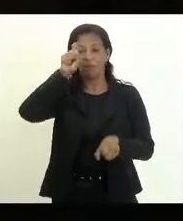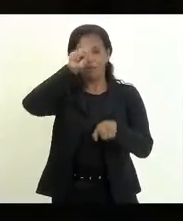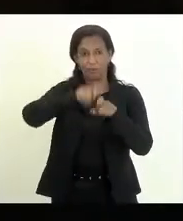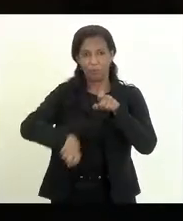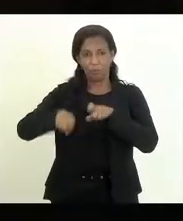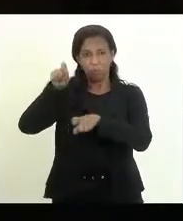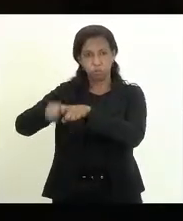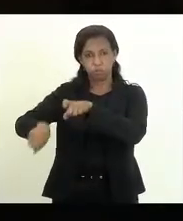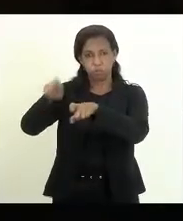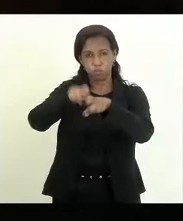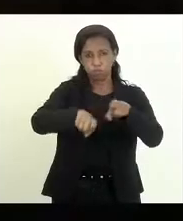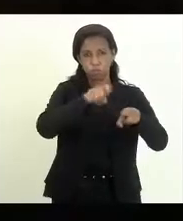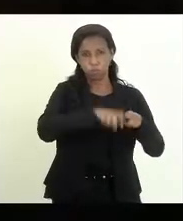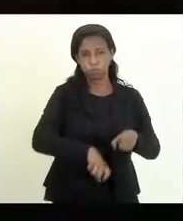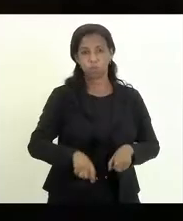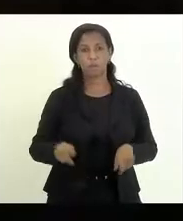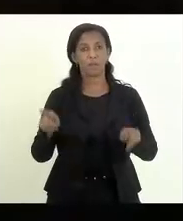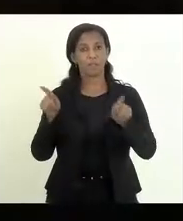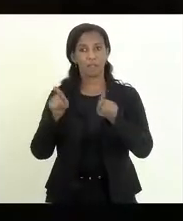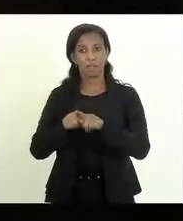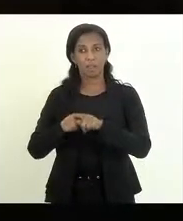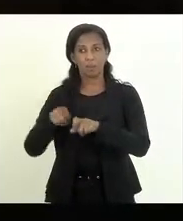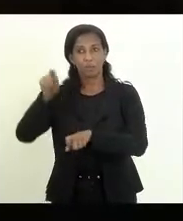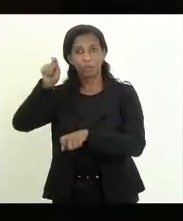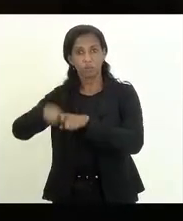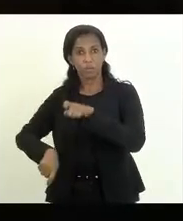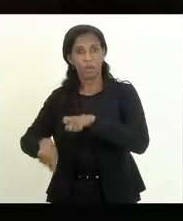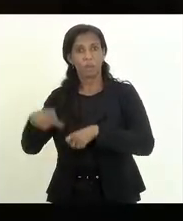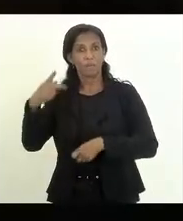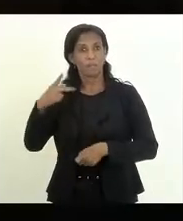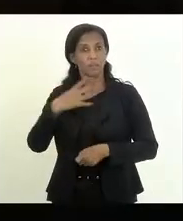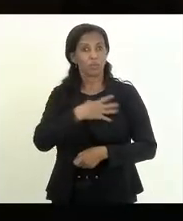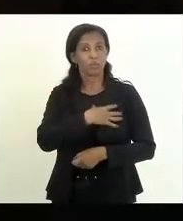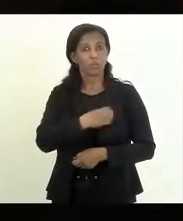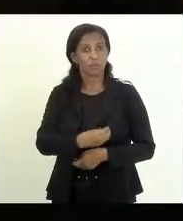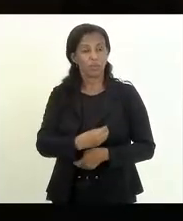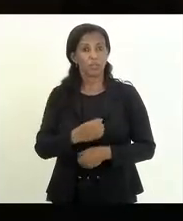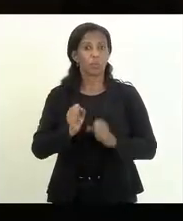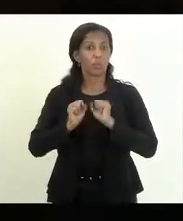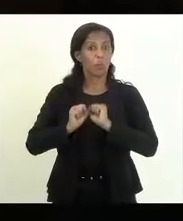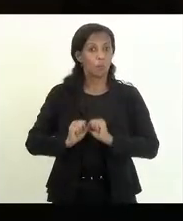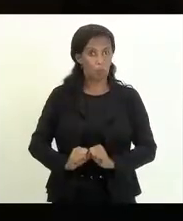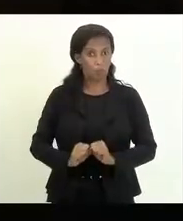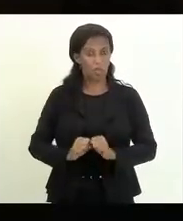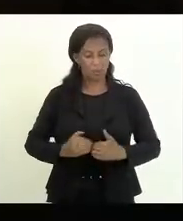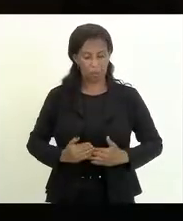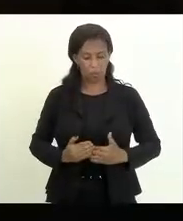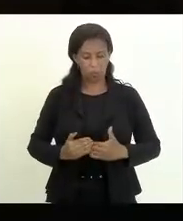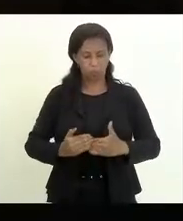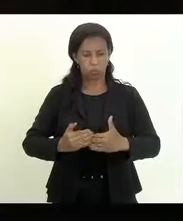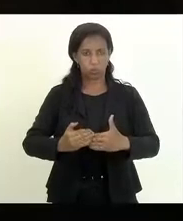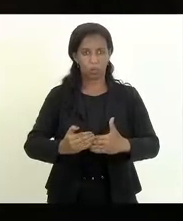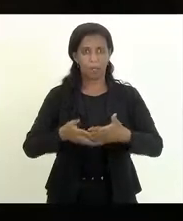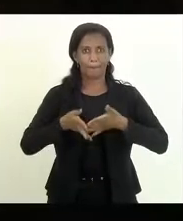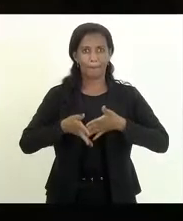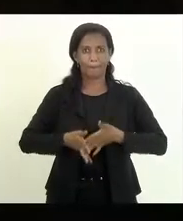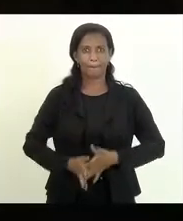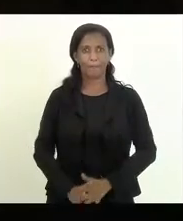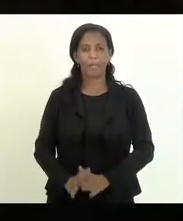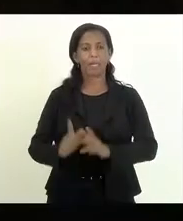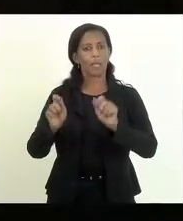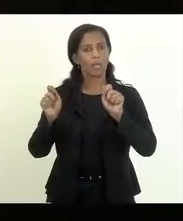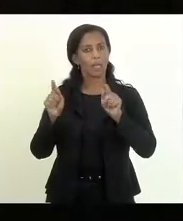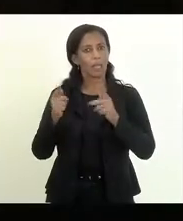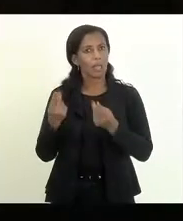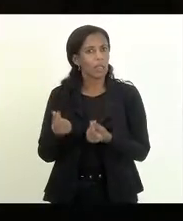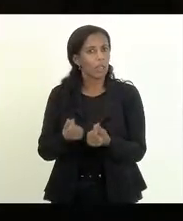estupradas, inclusive estupradas para que seus filhos pudessem ser gerados e também produzir